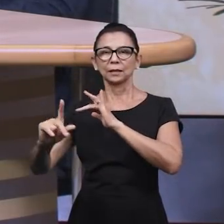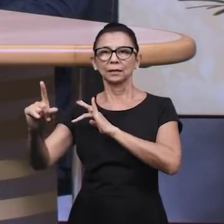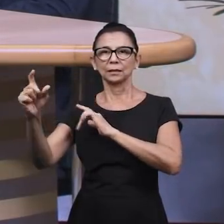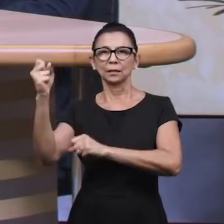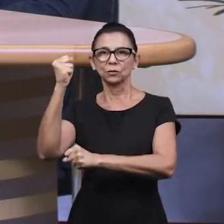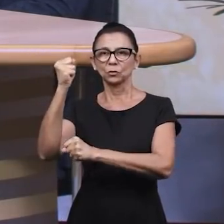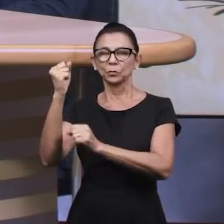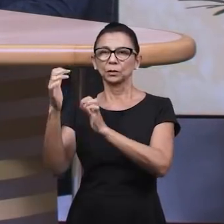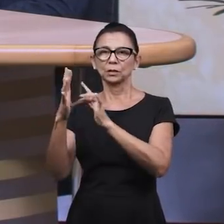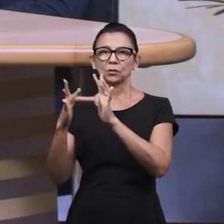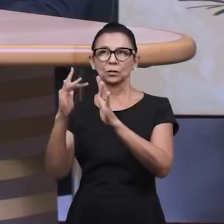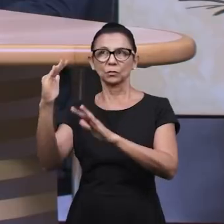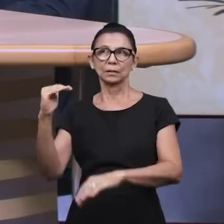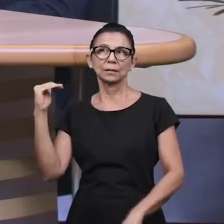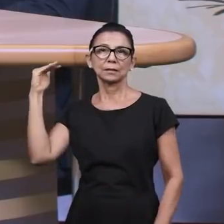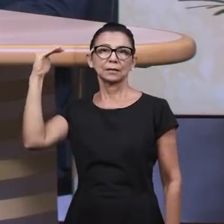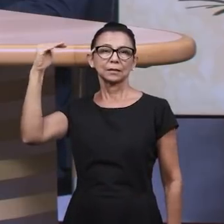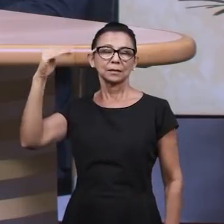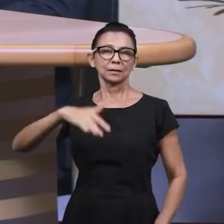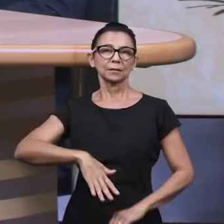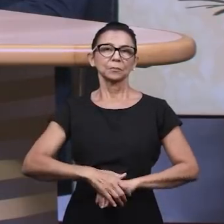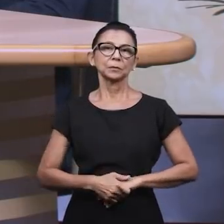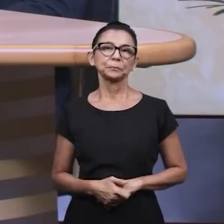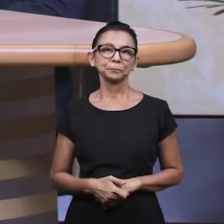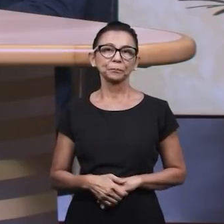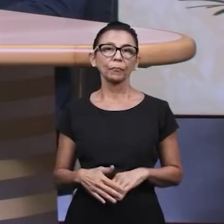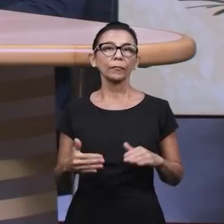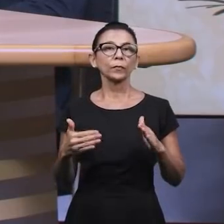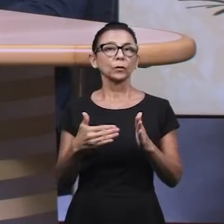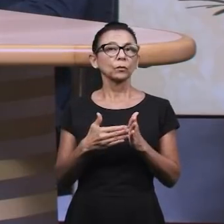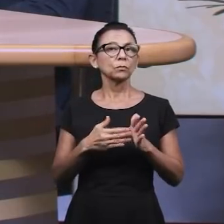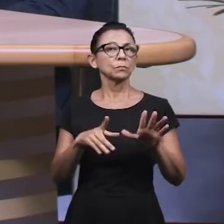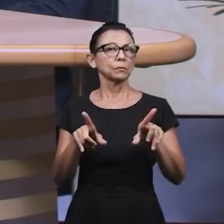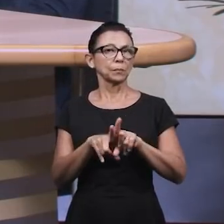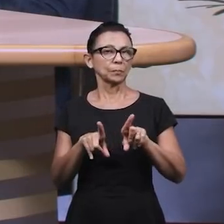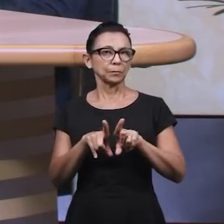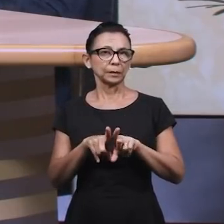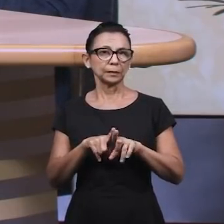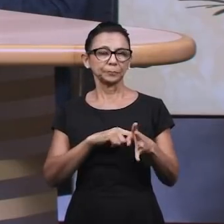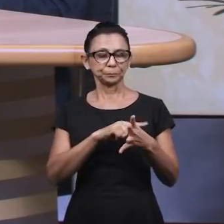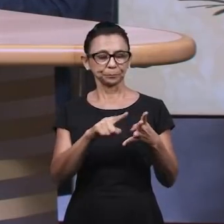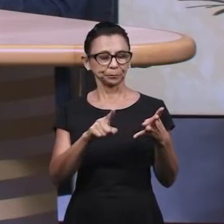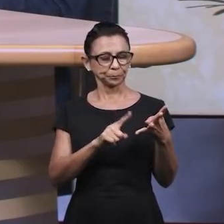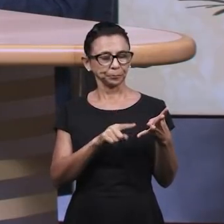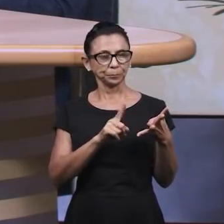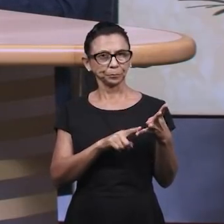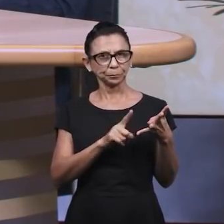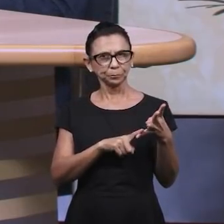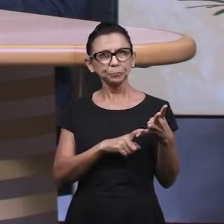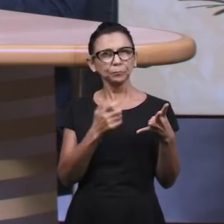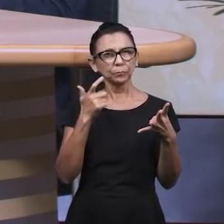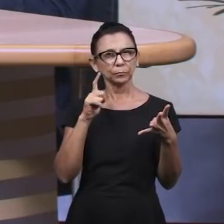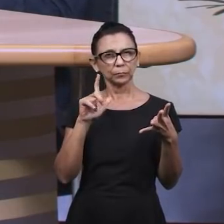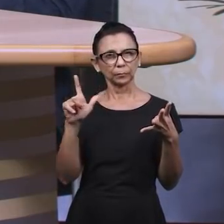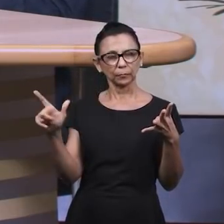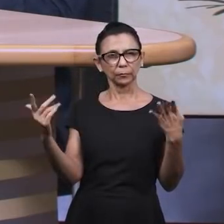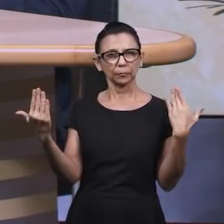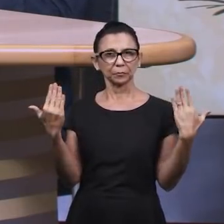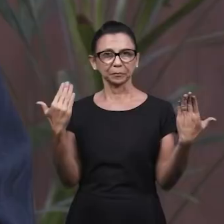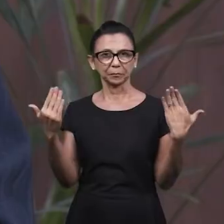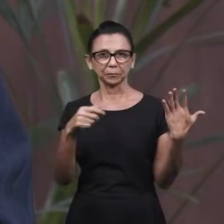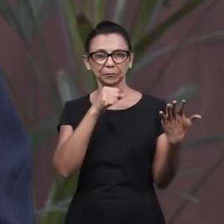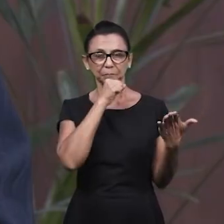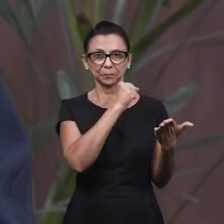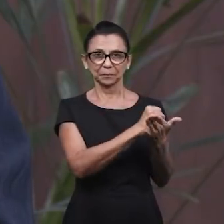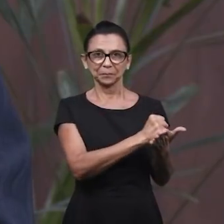notável, essa condição como sacerdote, né? E por último, em quarto lugar, outra tipologia do Senhor Jesus no